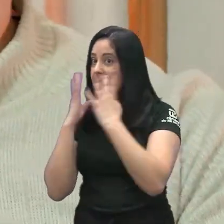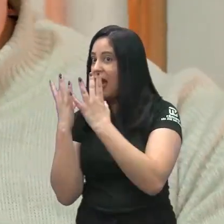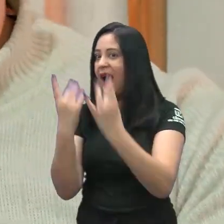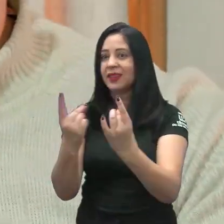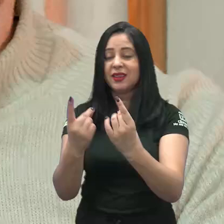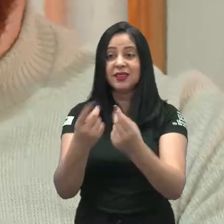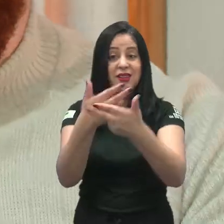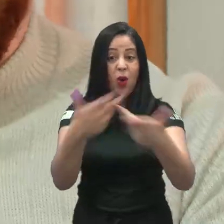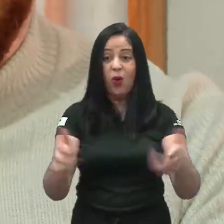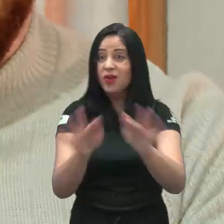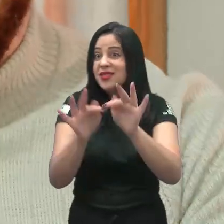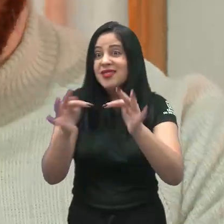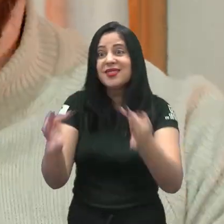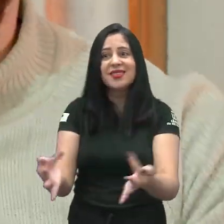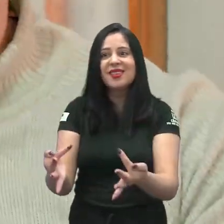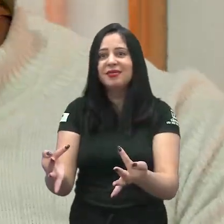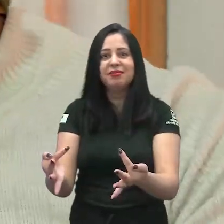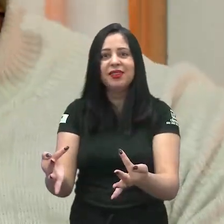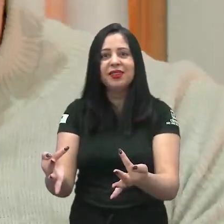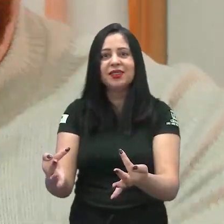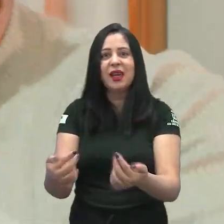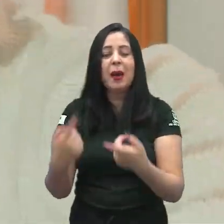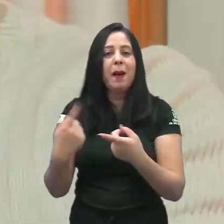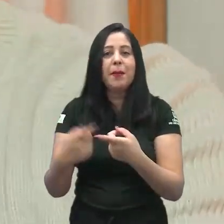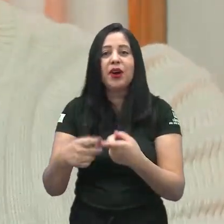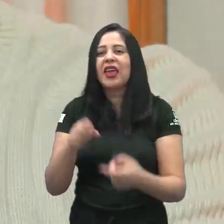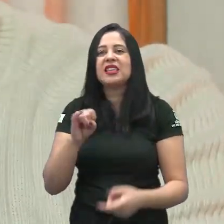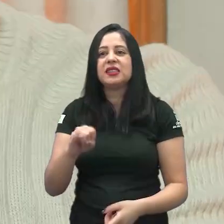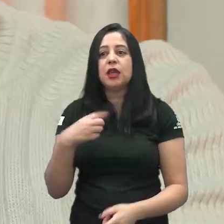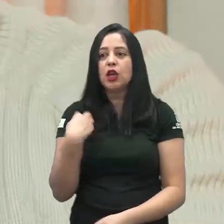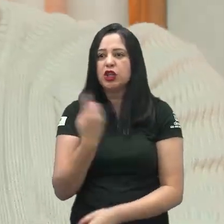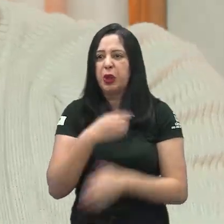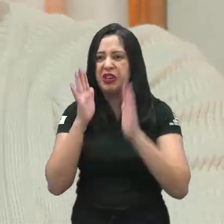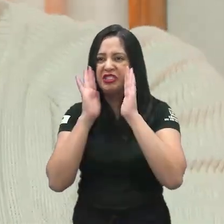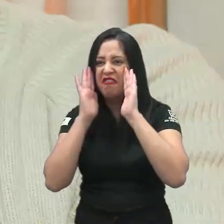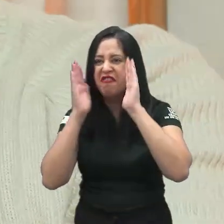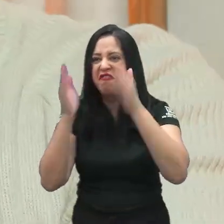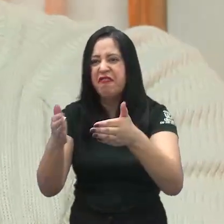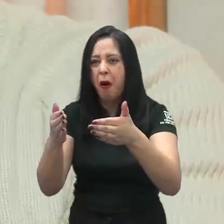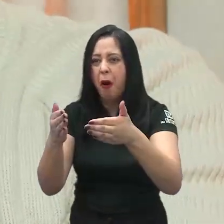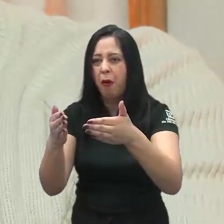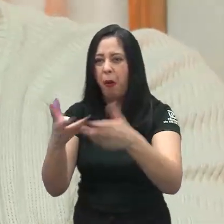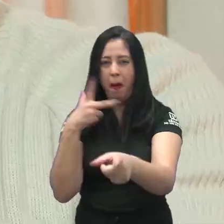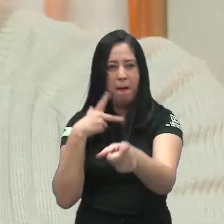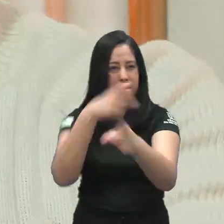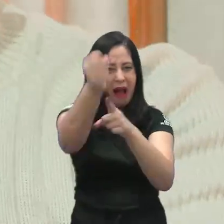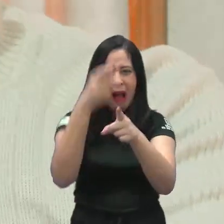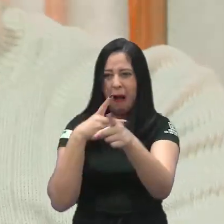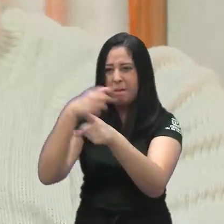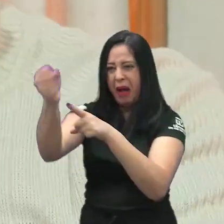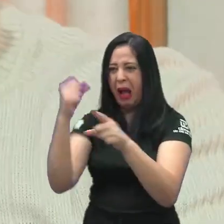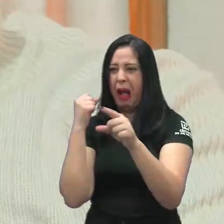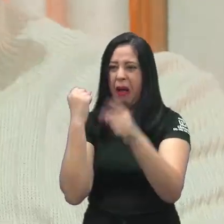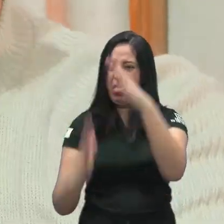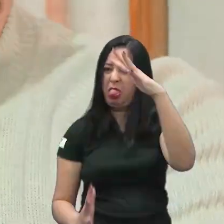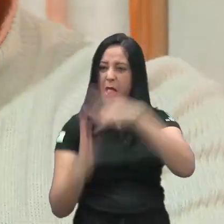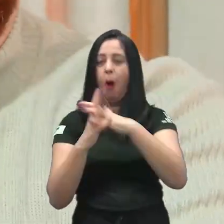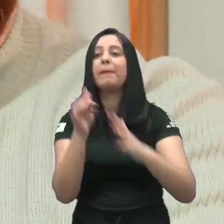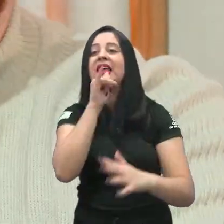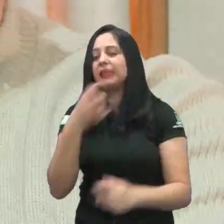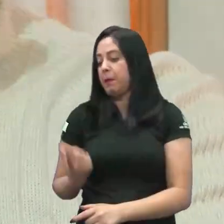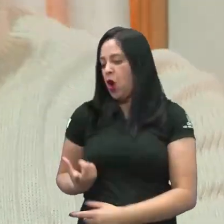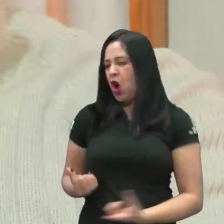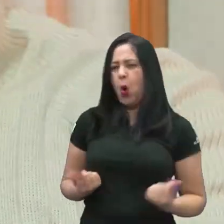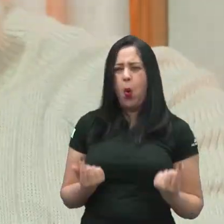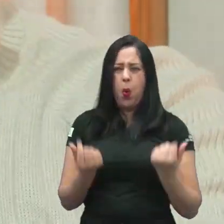coisas simples da vida. Porque se nós formos olhar apenas para as grandes conquistas da vida, seja conquistas financeiras,